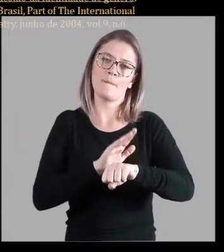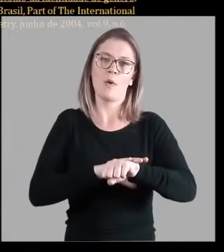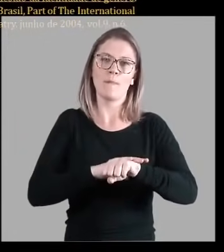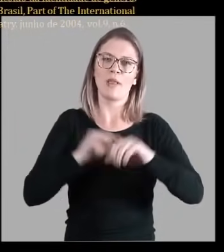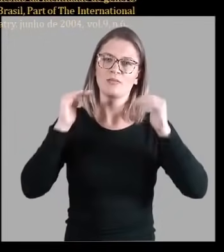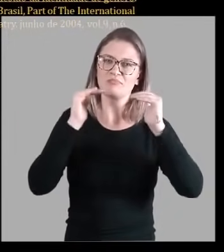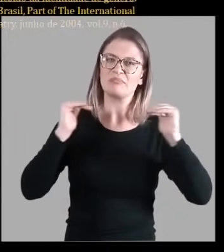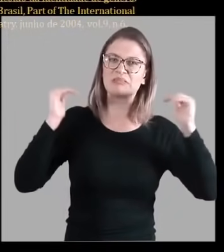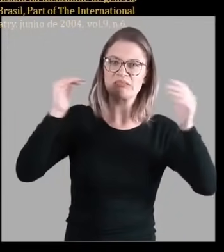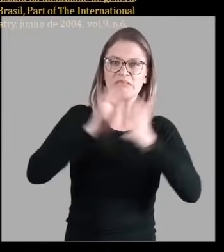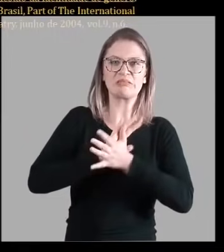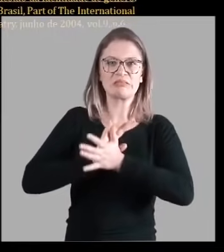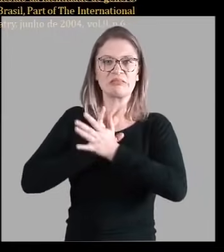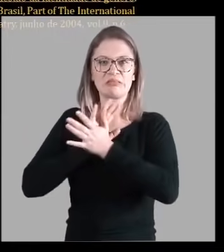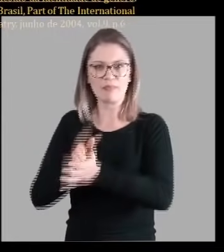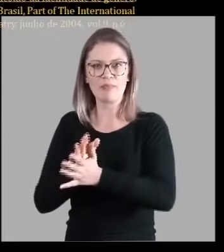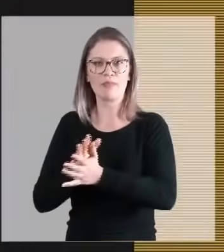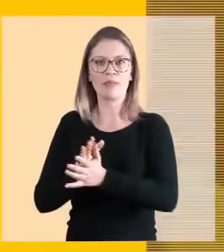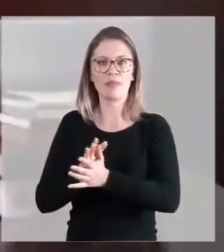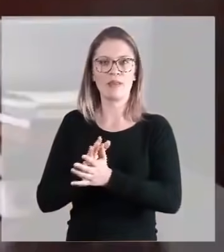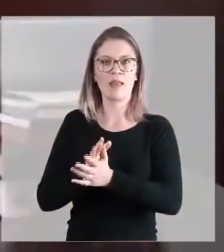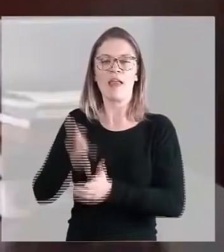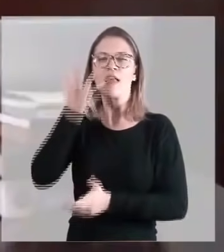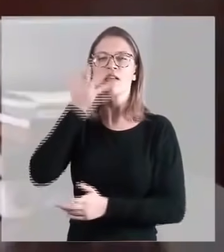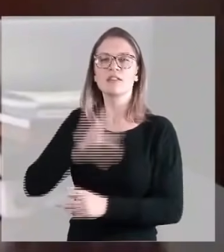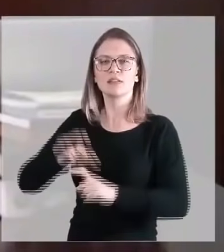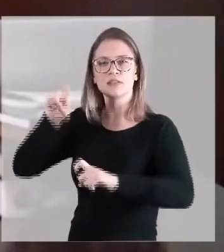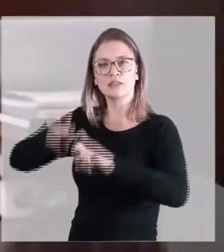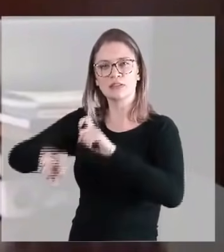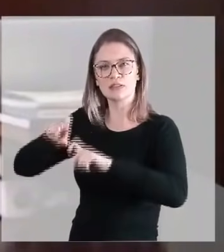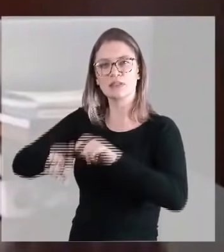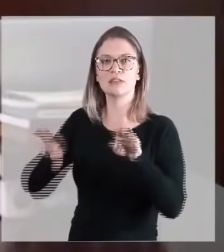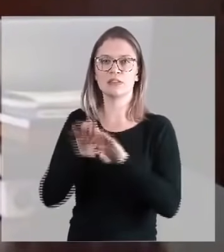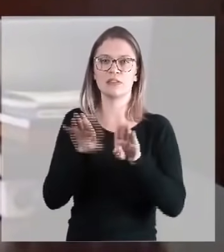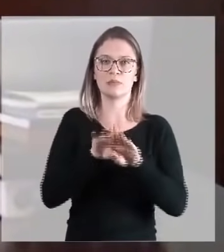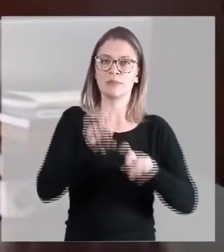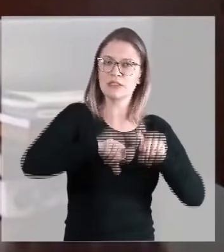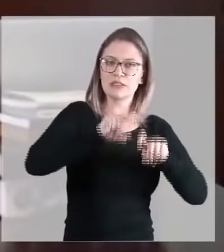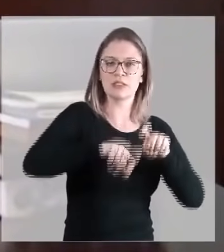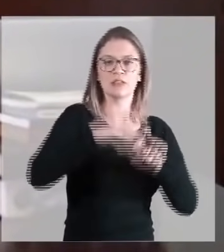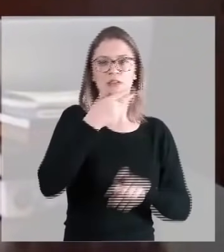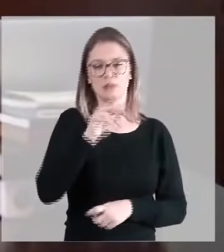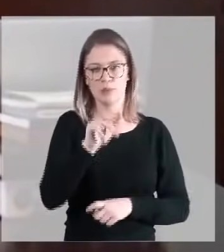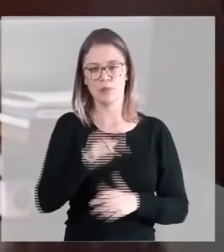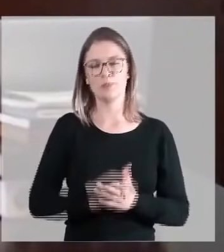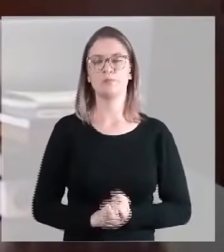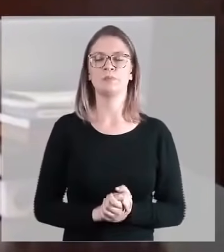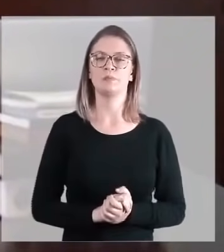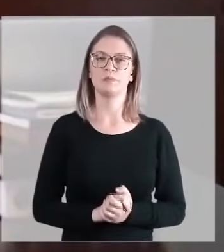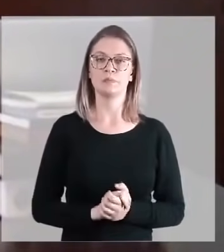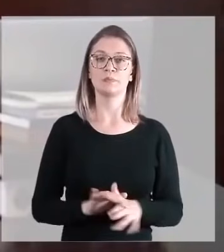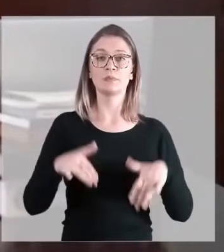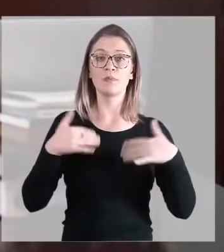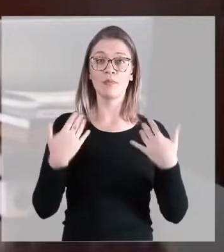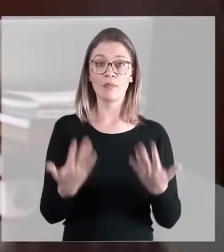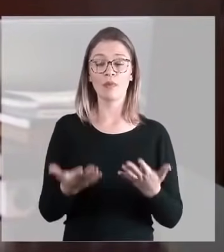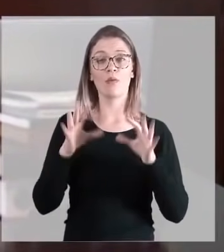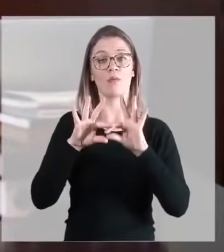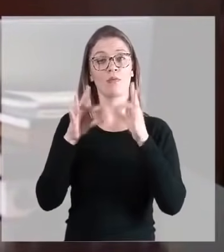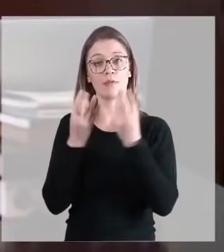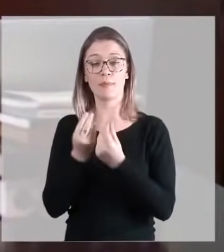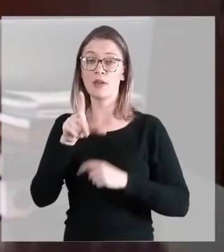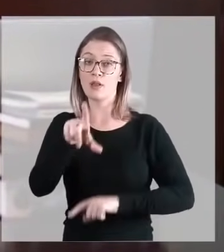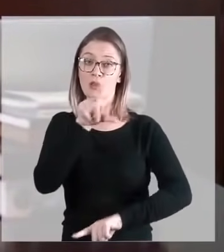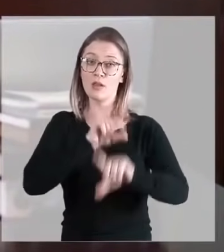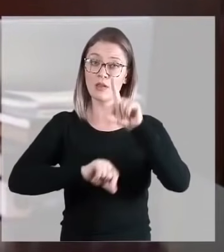tolerar incesto e pedofilia. Enfim, diante desse médico, Dr. John Money, os pais acabaram optando por